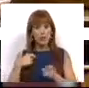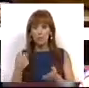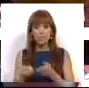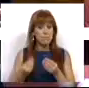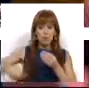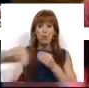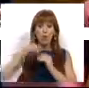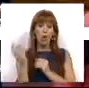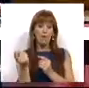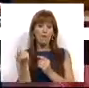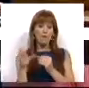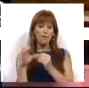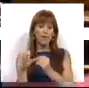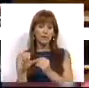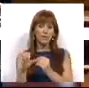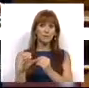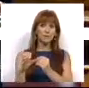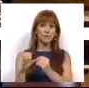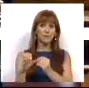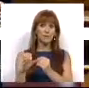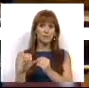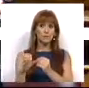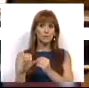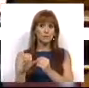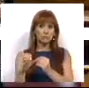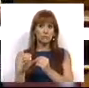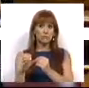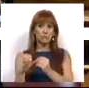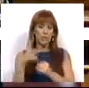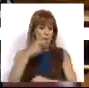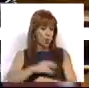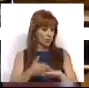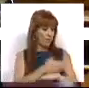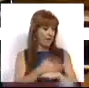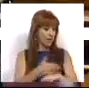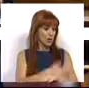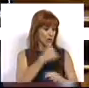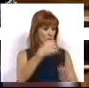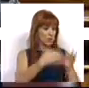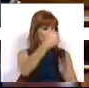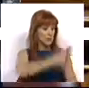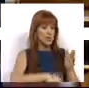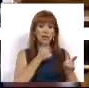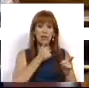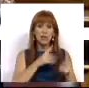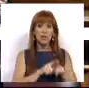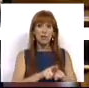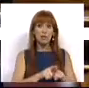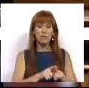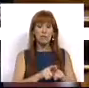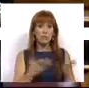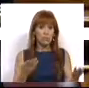ser reposto o diferencial, portanto, o corte que o Tribunal Constitucional tinha determinado que se